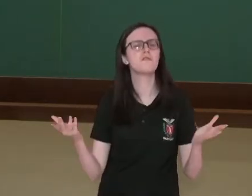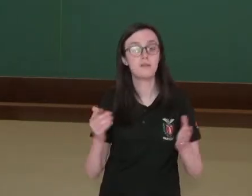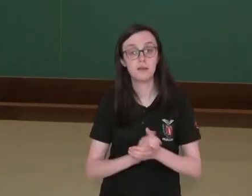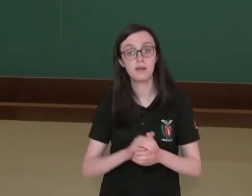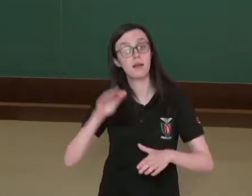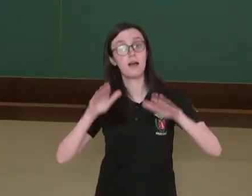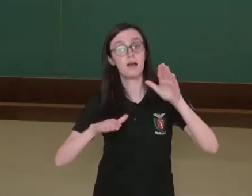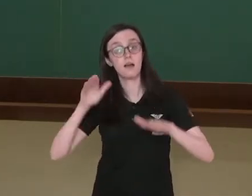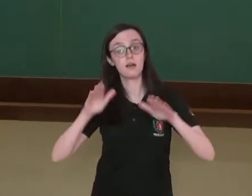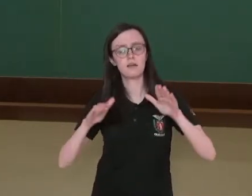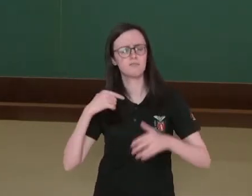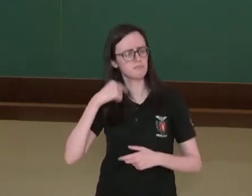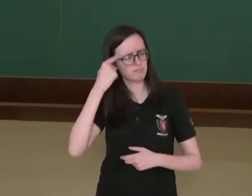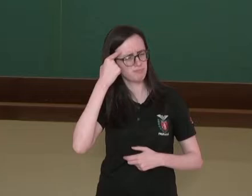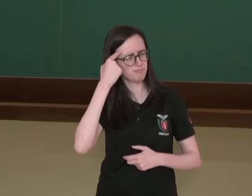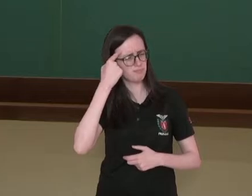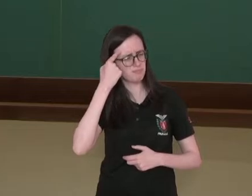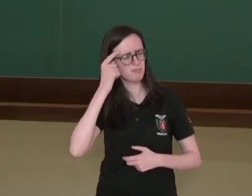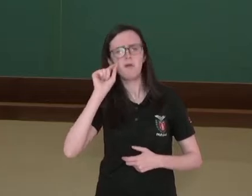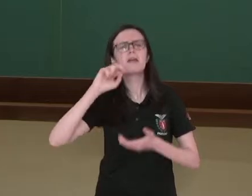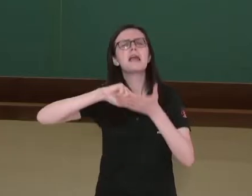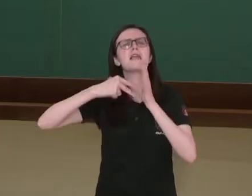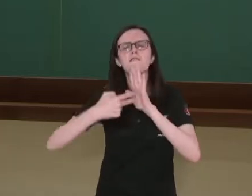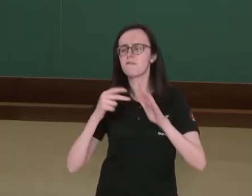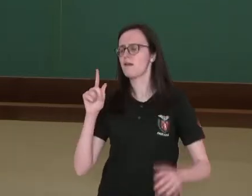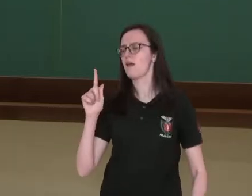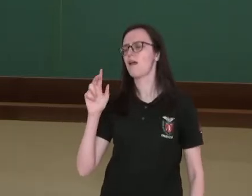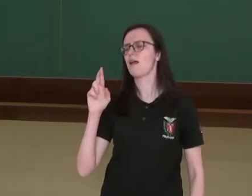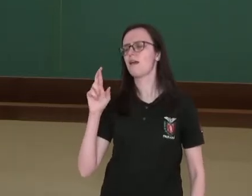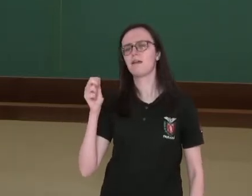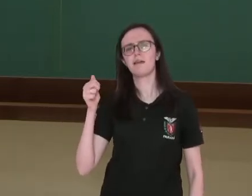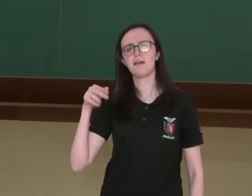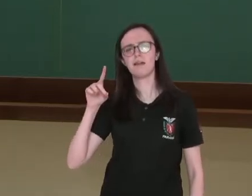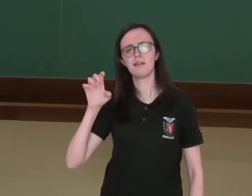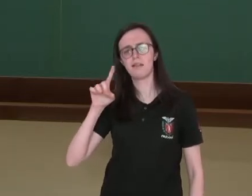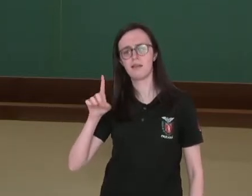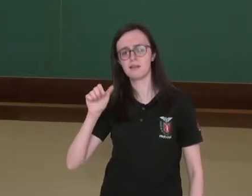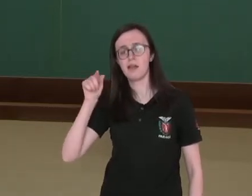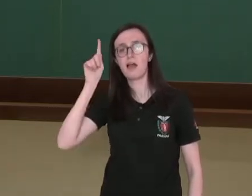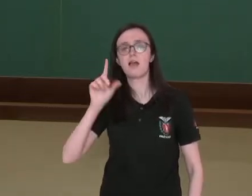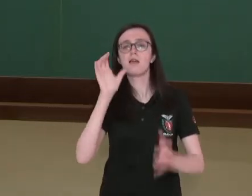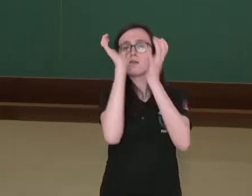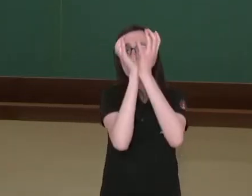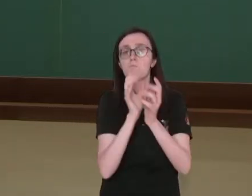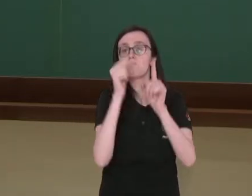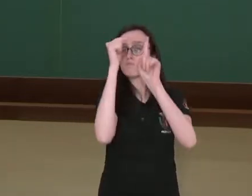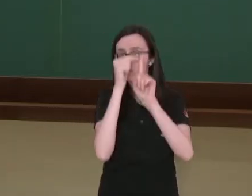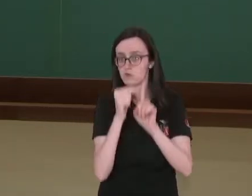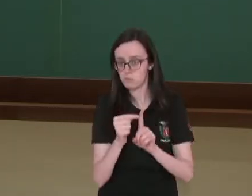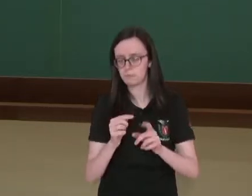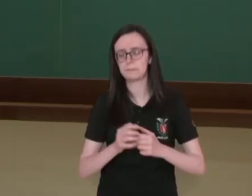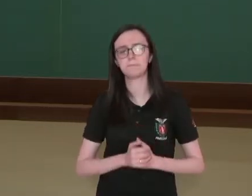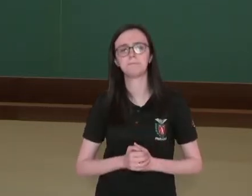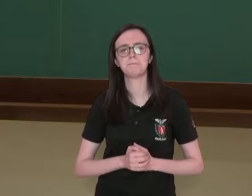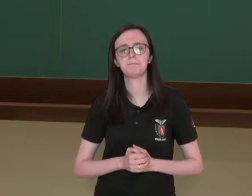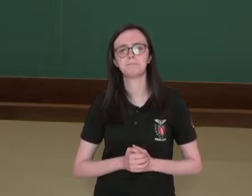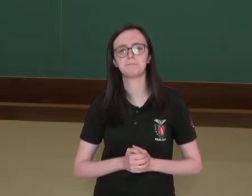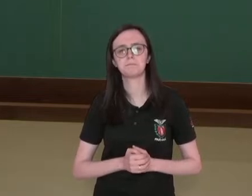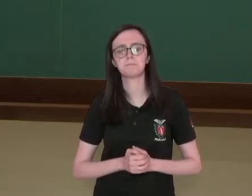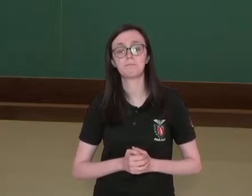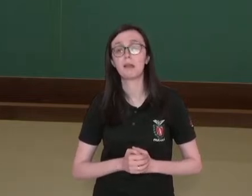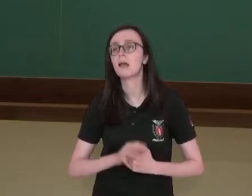Muitas vezes as pessoas dizem assim, mas o que é grandeza primeiro? Vamos relembrar todo esse conceito. Consegue pensar em